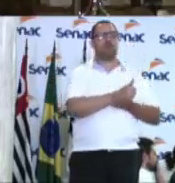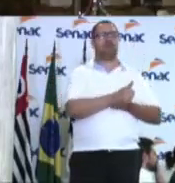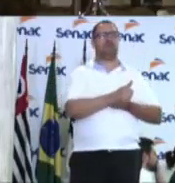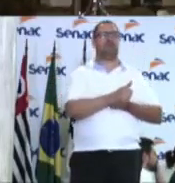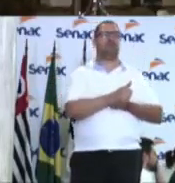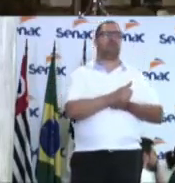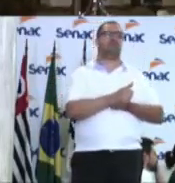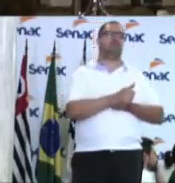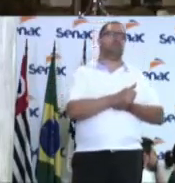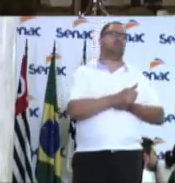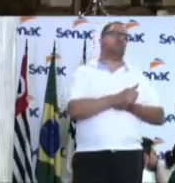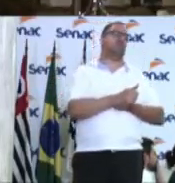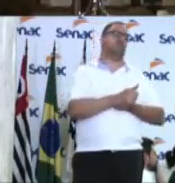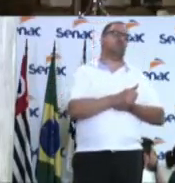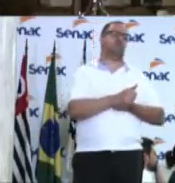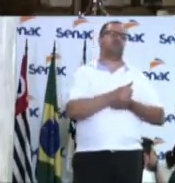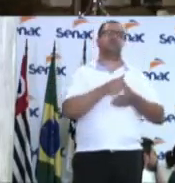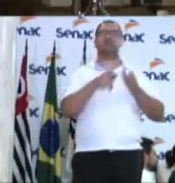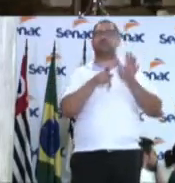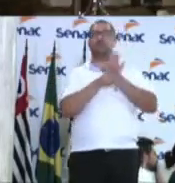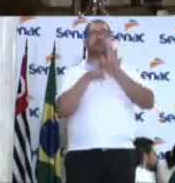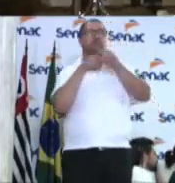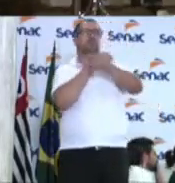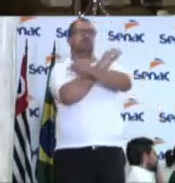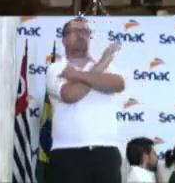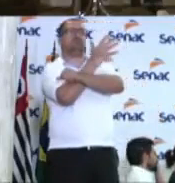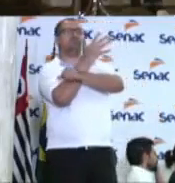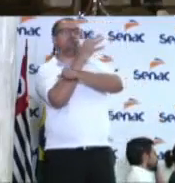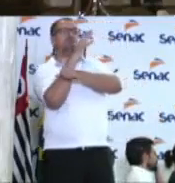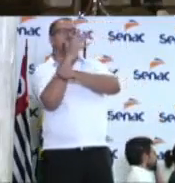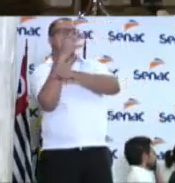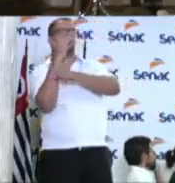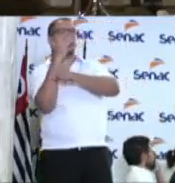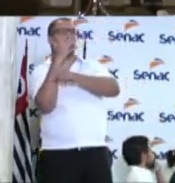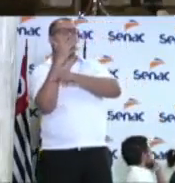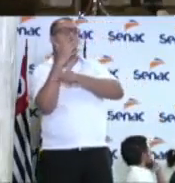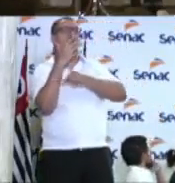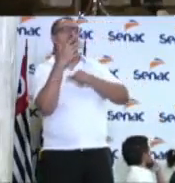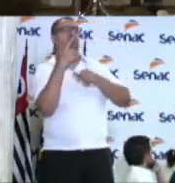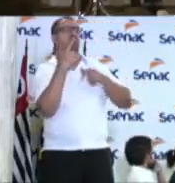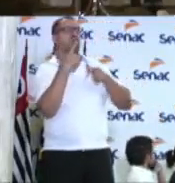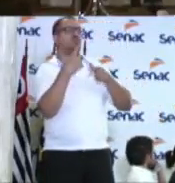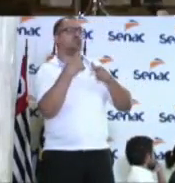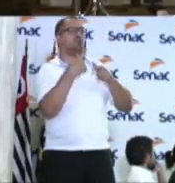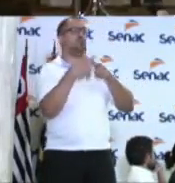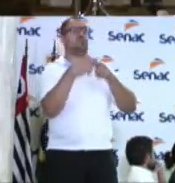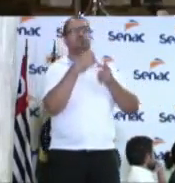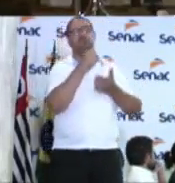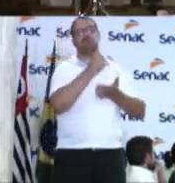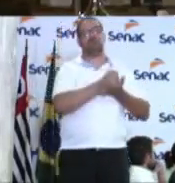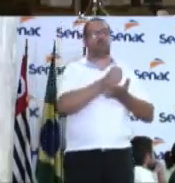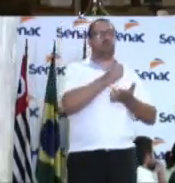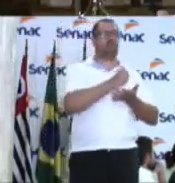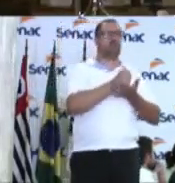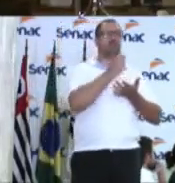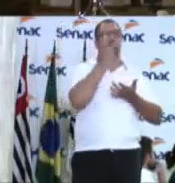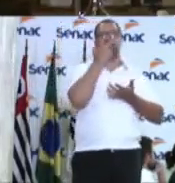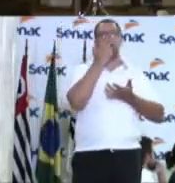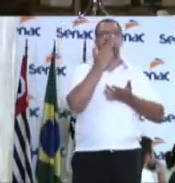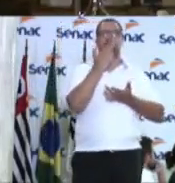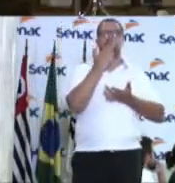é o da natureza. Linkou a natureza com Jeep, eu já mostrei a identidade da minha marca. Então, acho que quanto